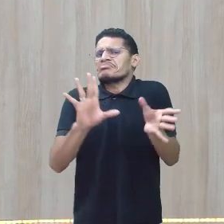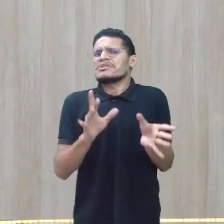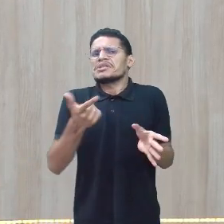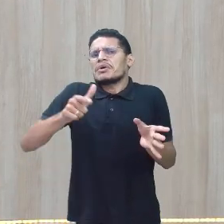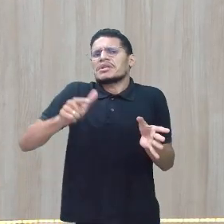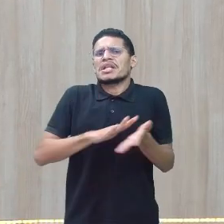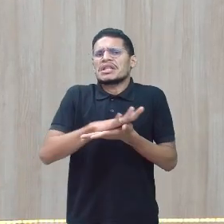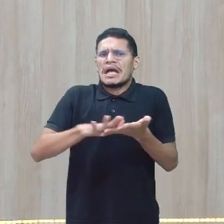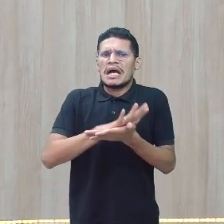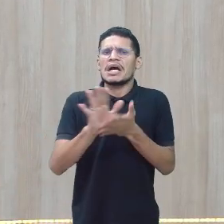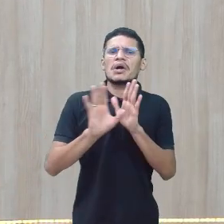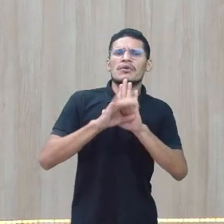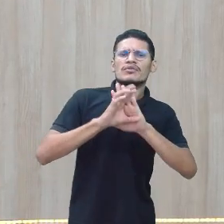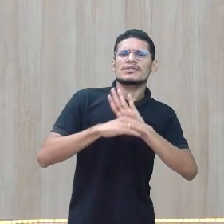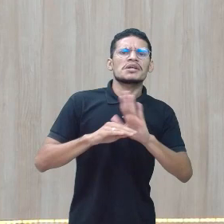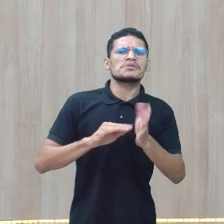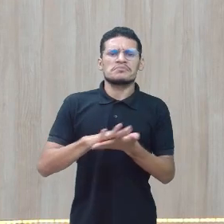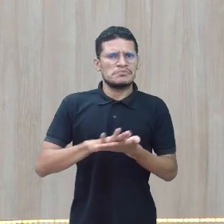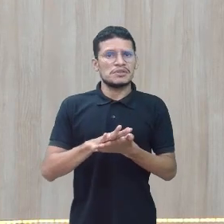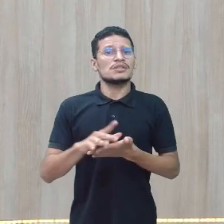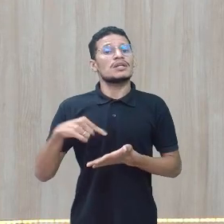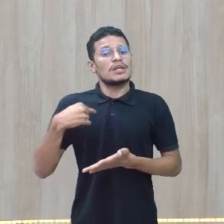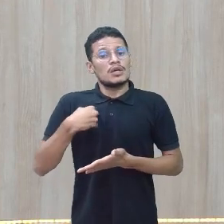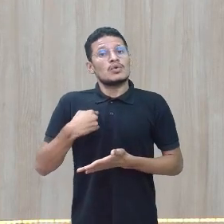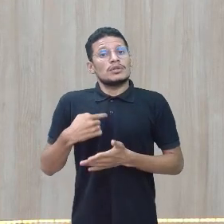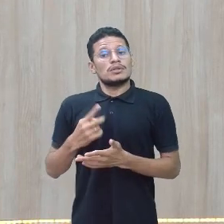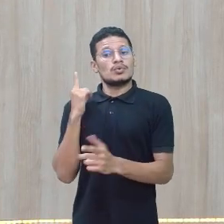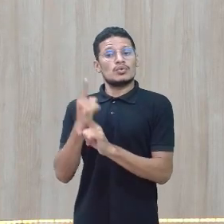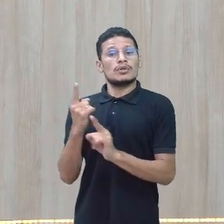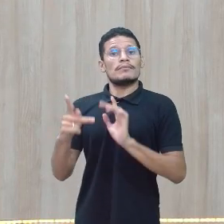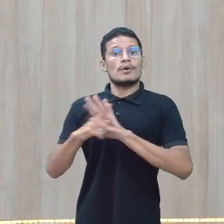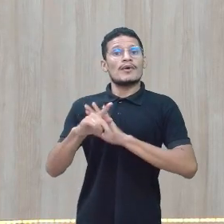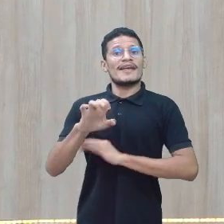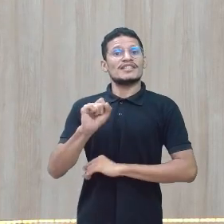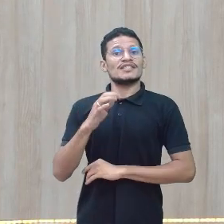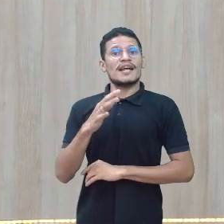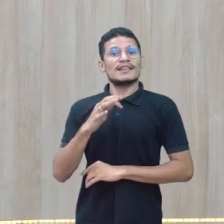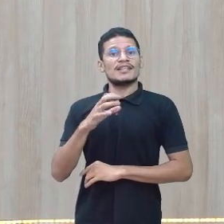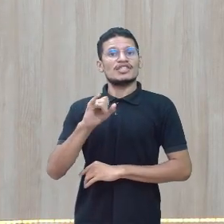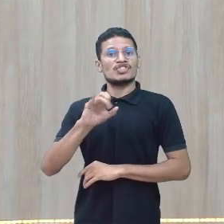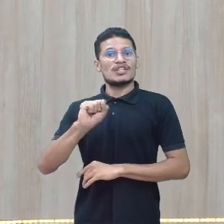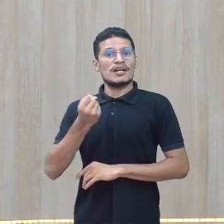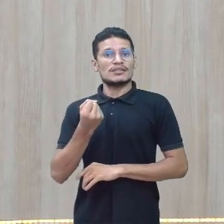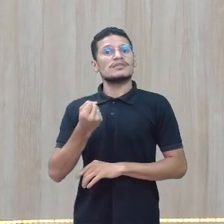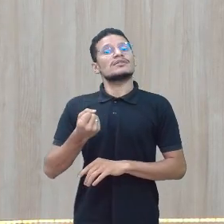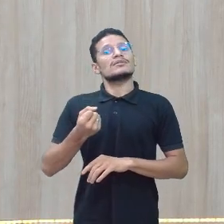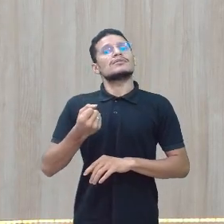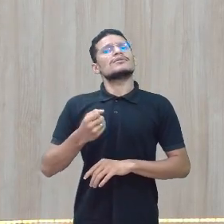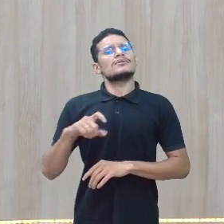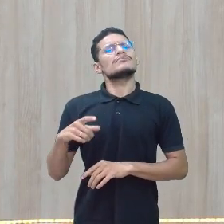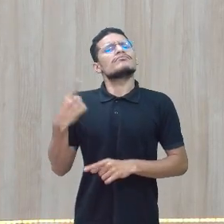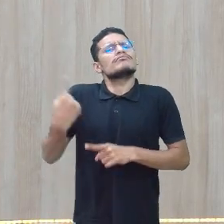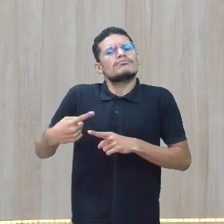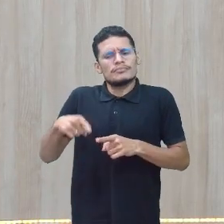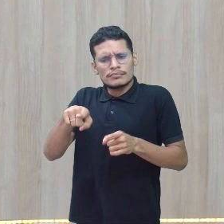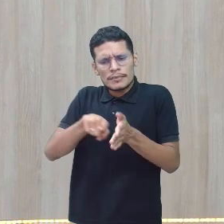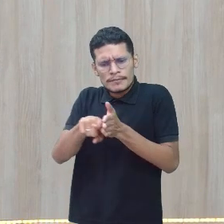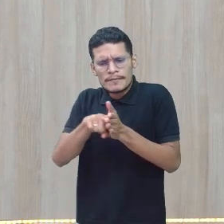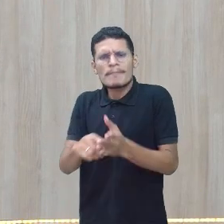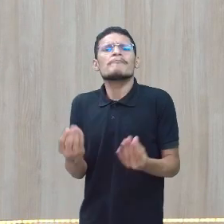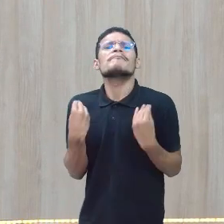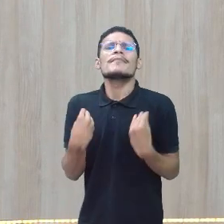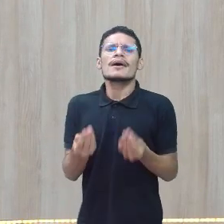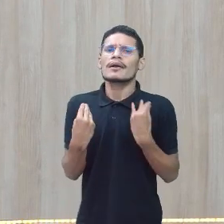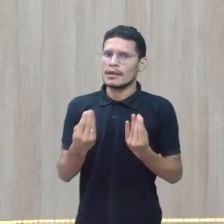colocar muitos conceitos, o que eu consegui enxergar de estatística ali. Para que aquela pesquisa estava servindo? Depois